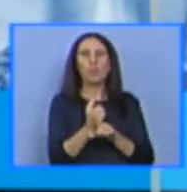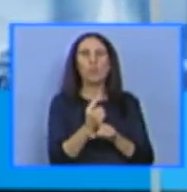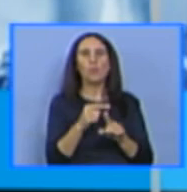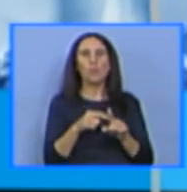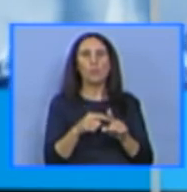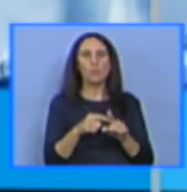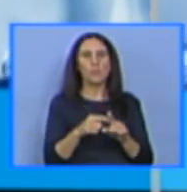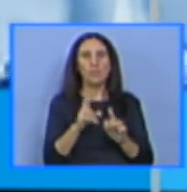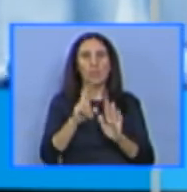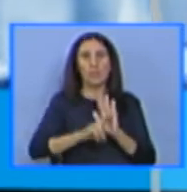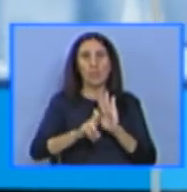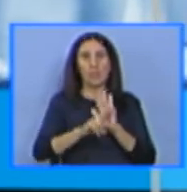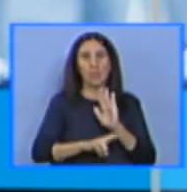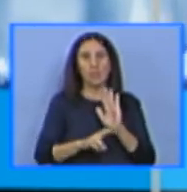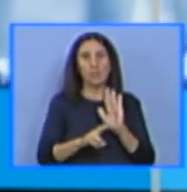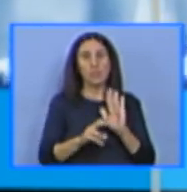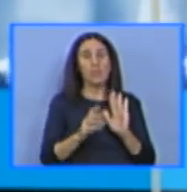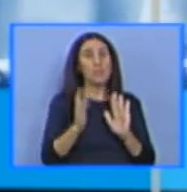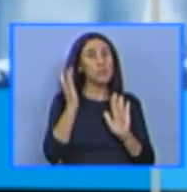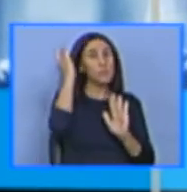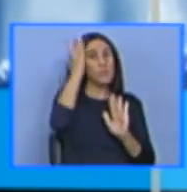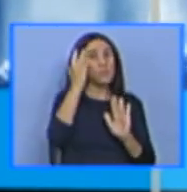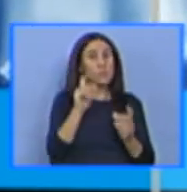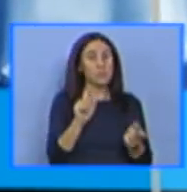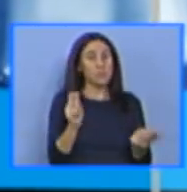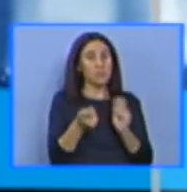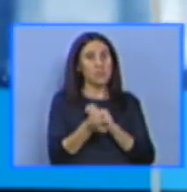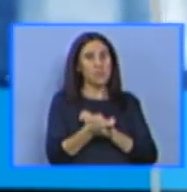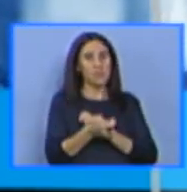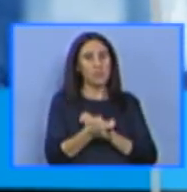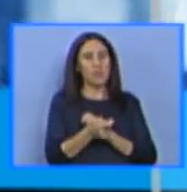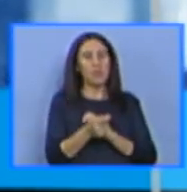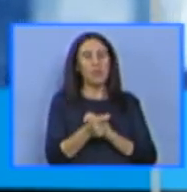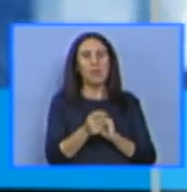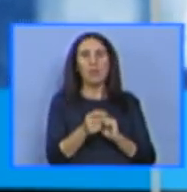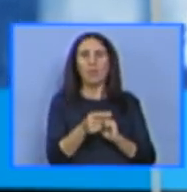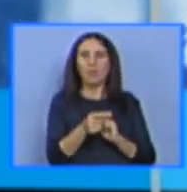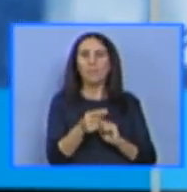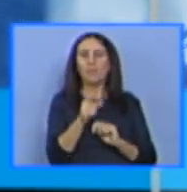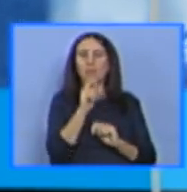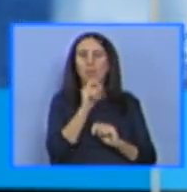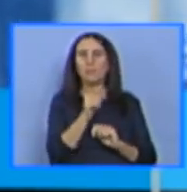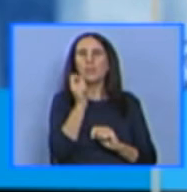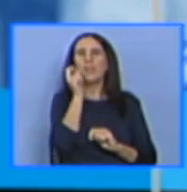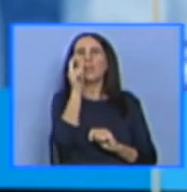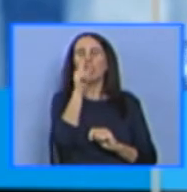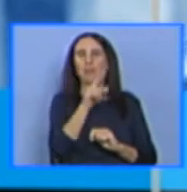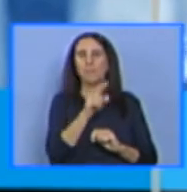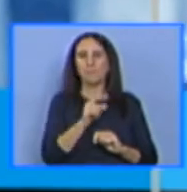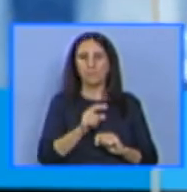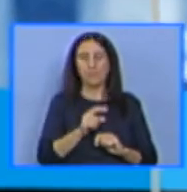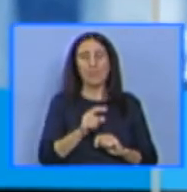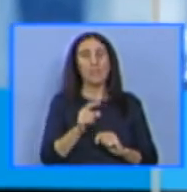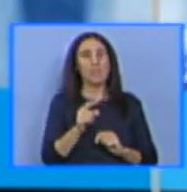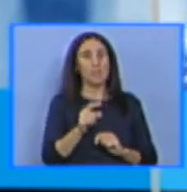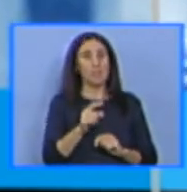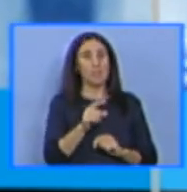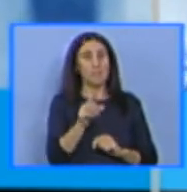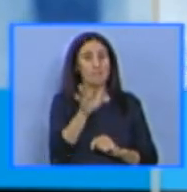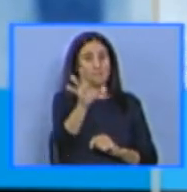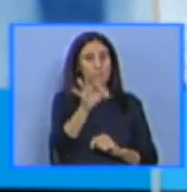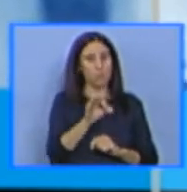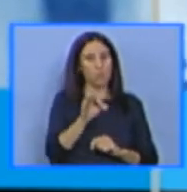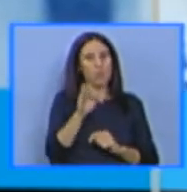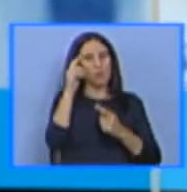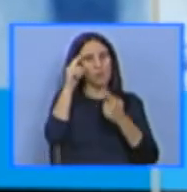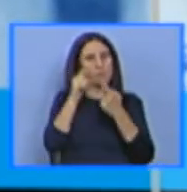as regras das beatificações e das canonizações, criou ali uma via daqueles que serviram para além daquilo que era a